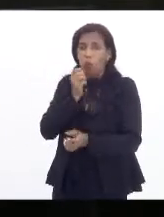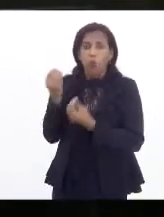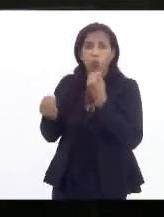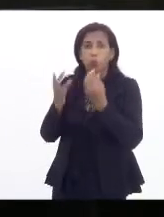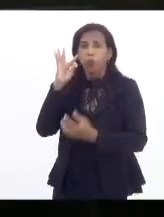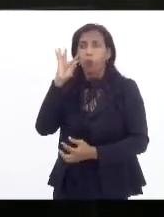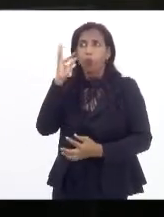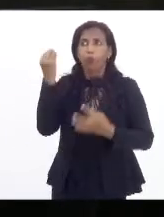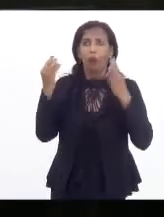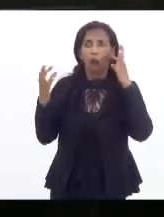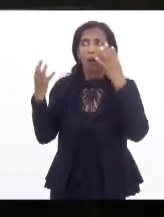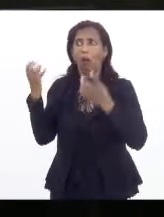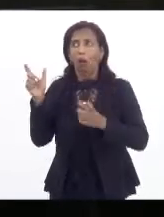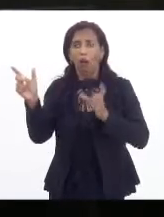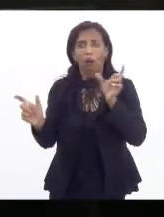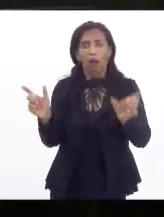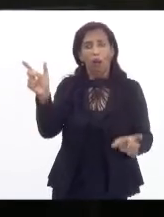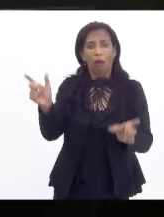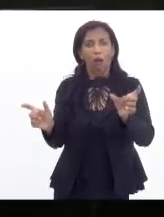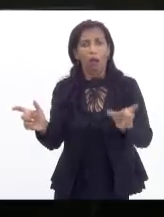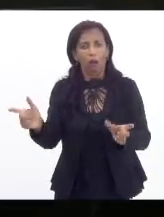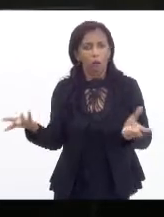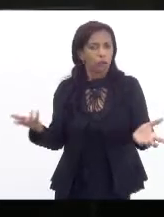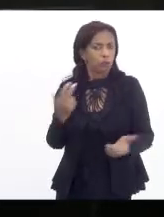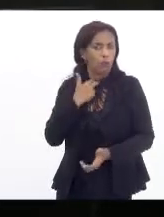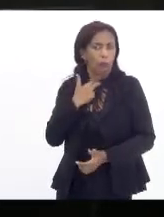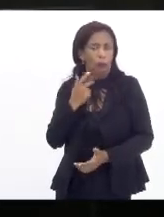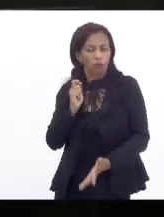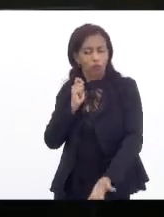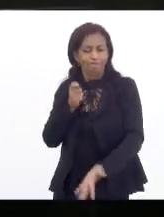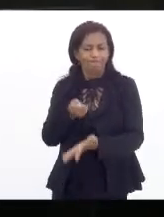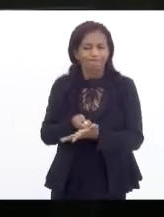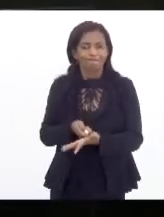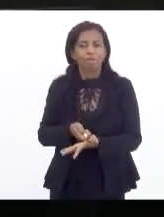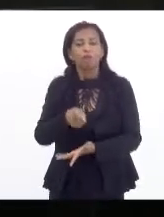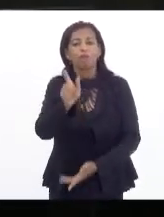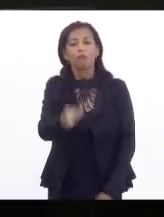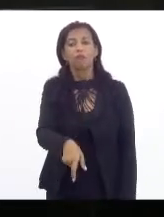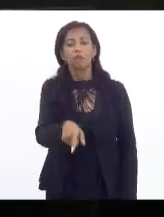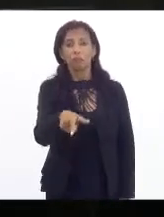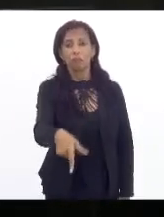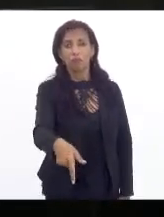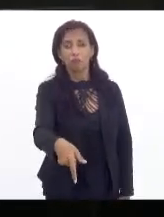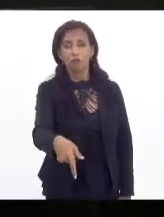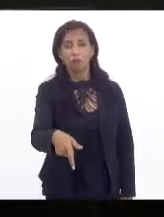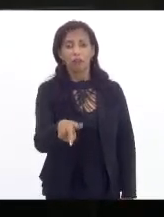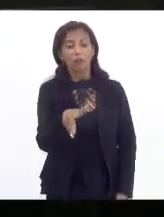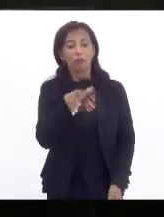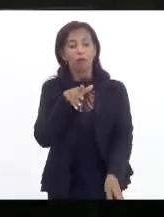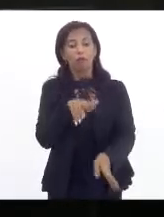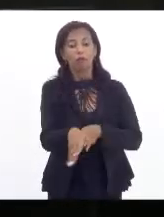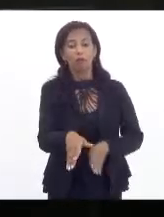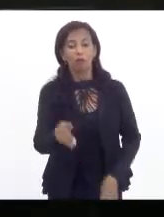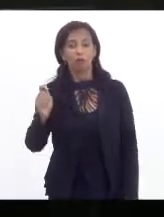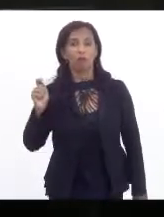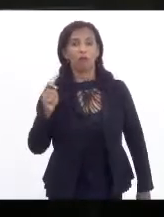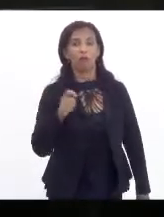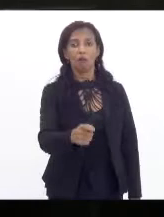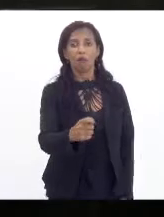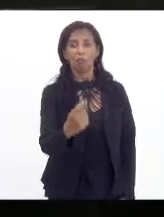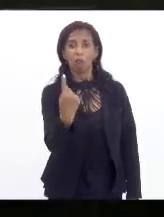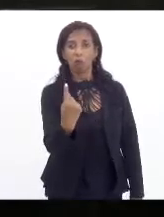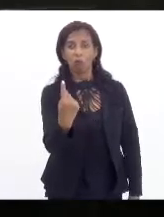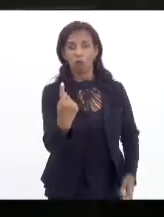decidir, deputado Gustavo Schmidt, onde vai comprar o botijão de gás. Ele é determinado, ele é orientado, entre aspas, a comprar